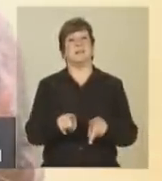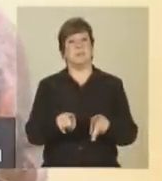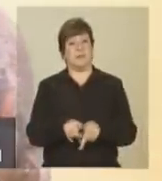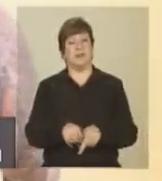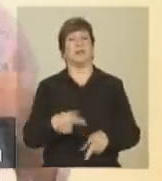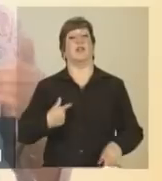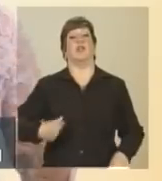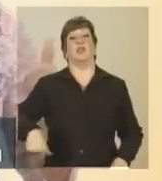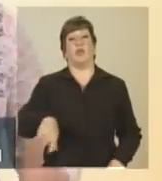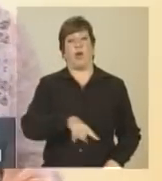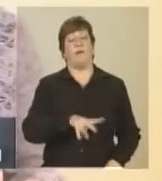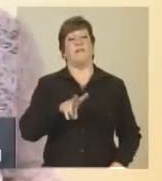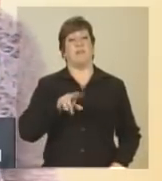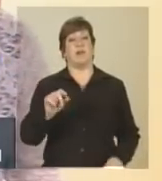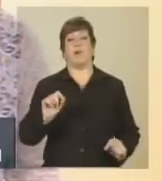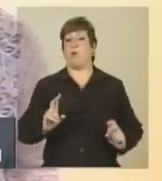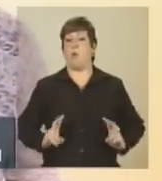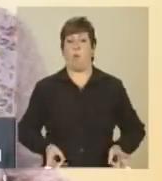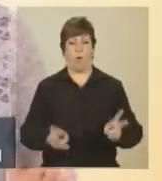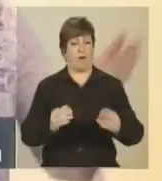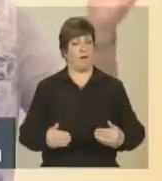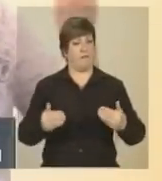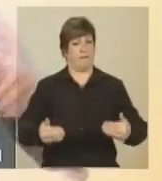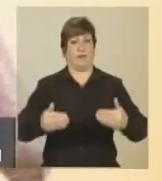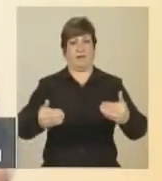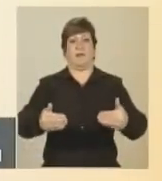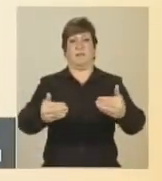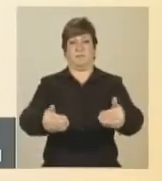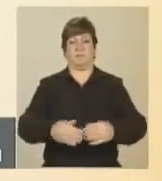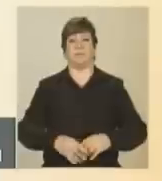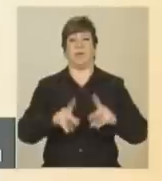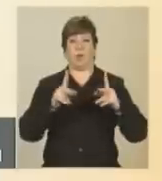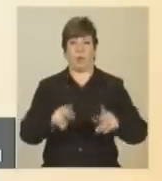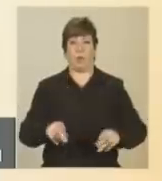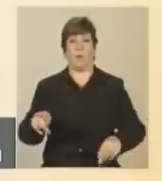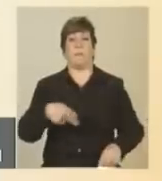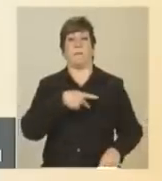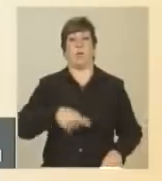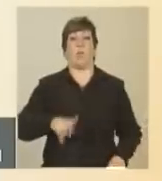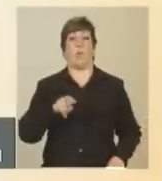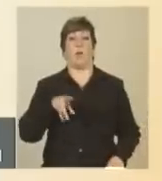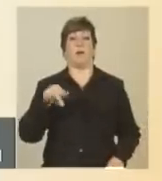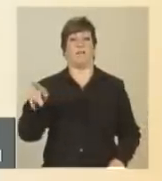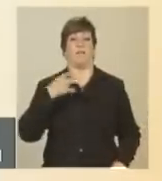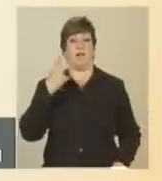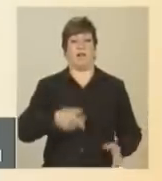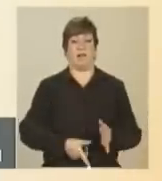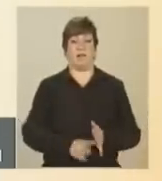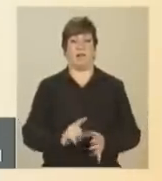nós vamos seguir em frente. Como disse o presidente da ONU,